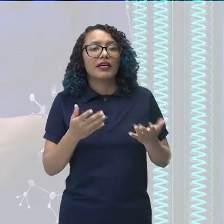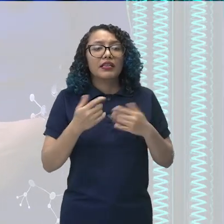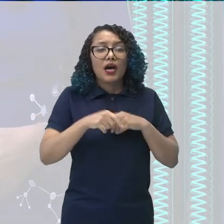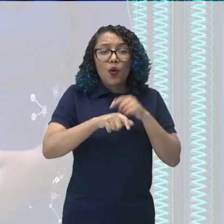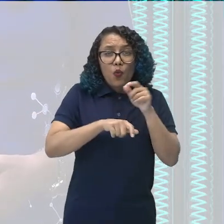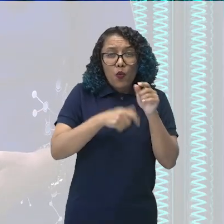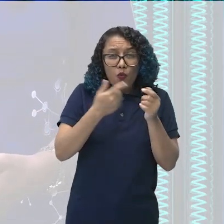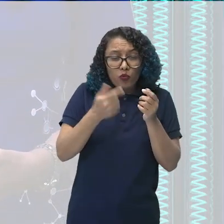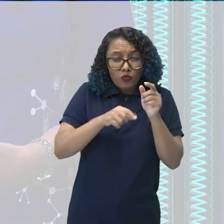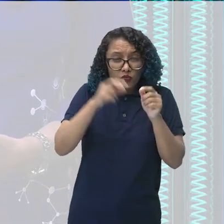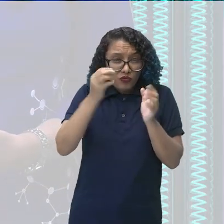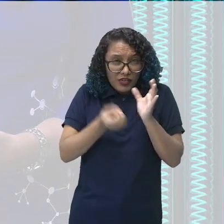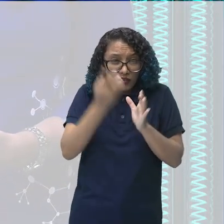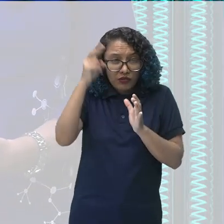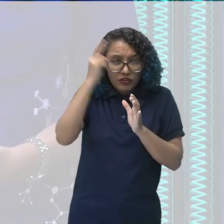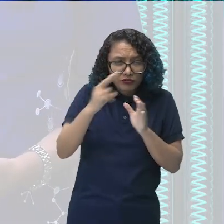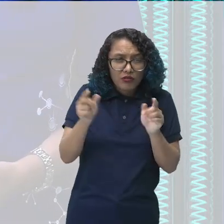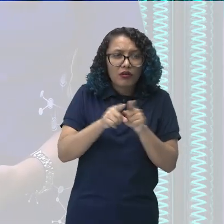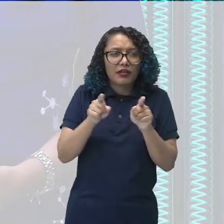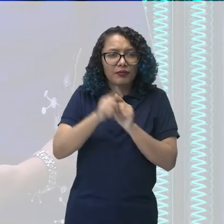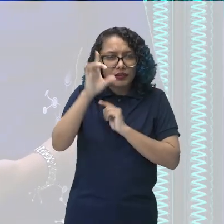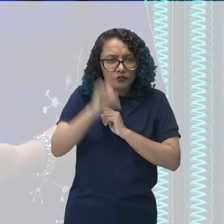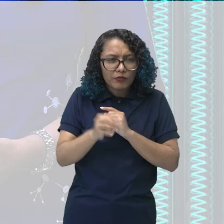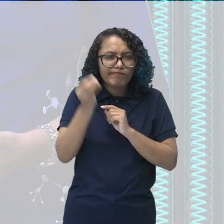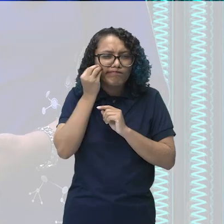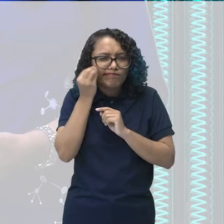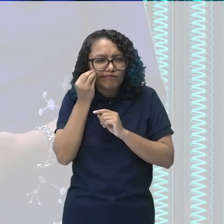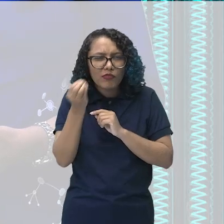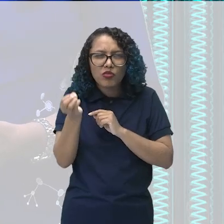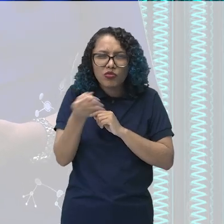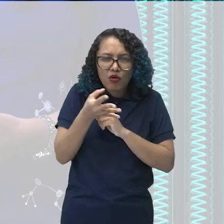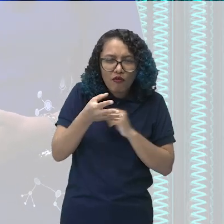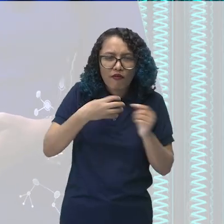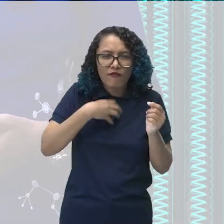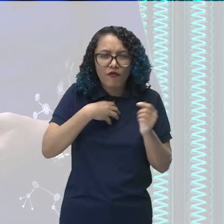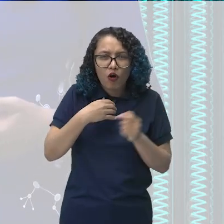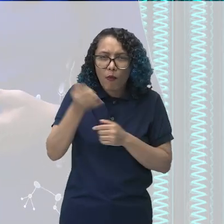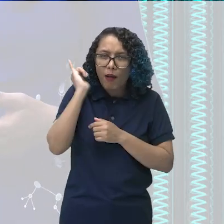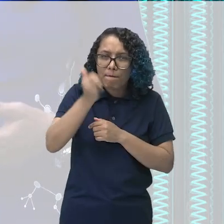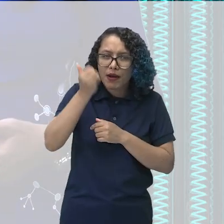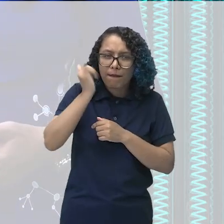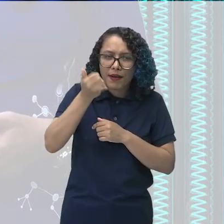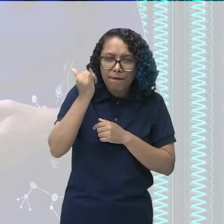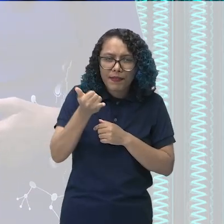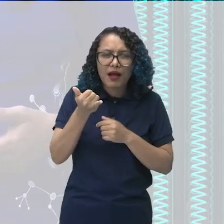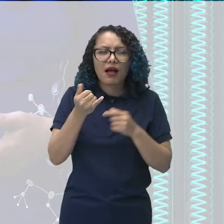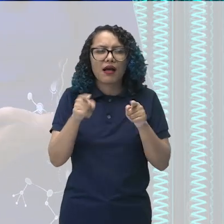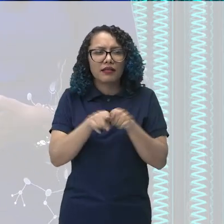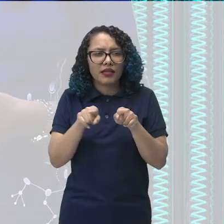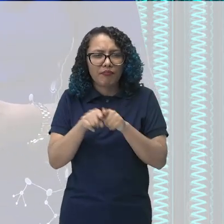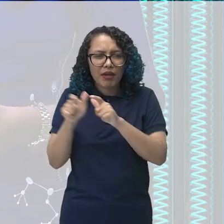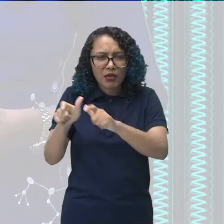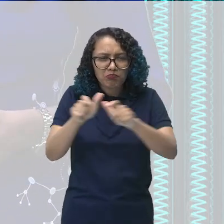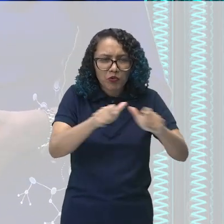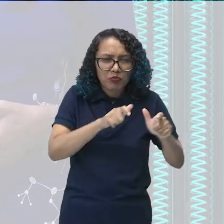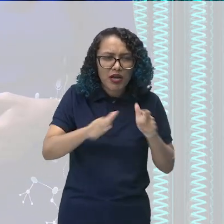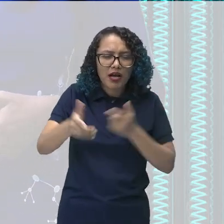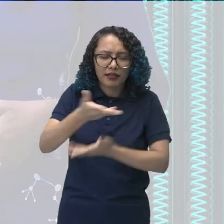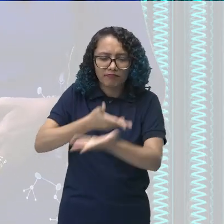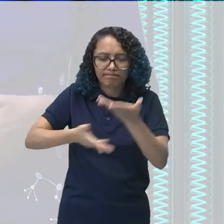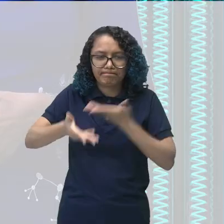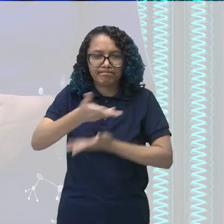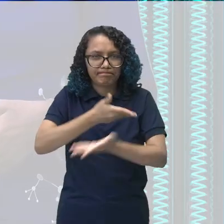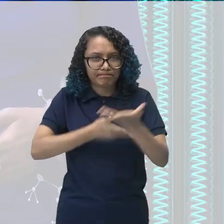Dramaturgos e diretores experimentam novas formas de narrativa, cenografia e interação com o